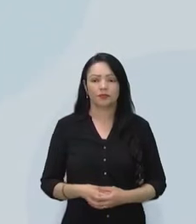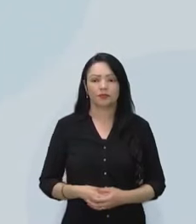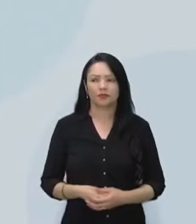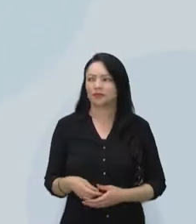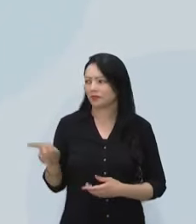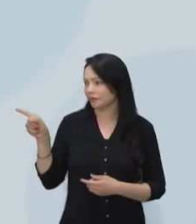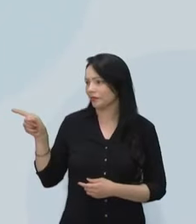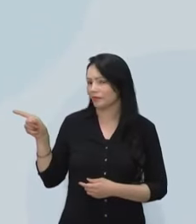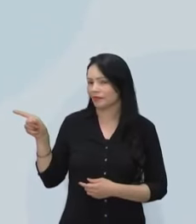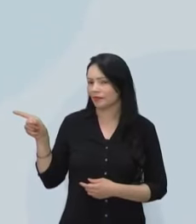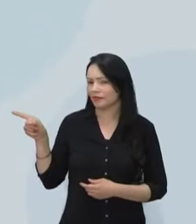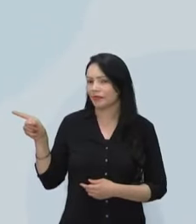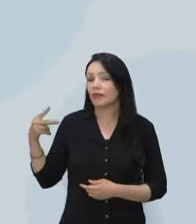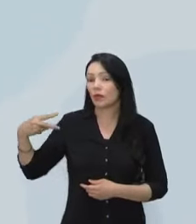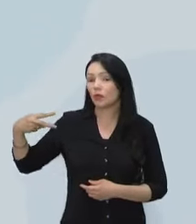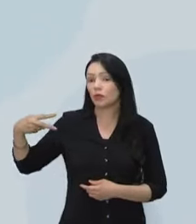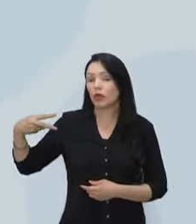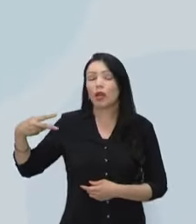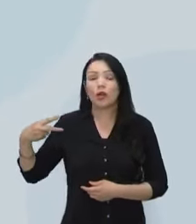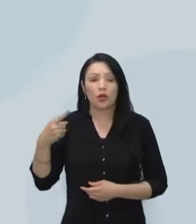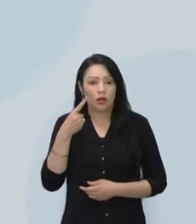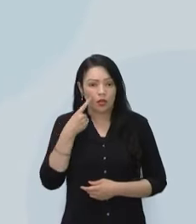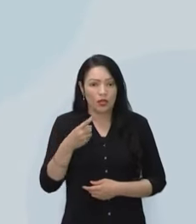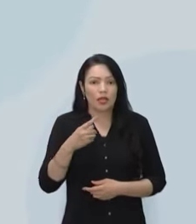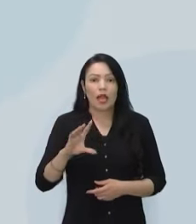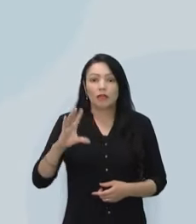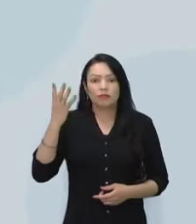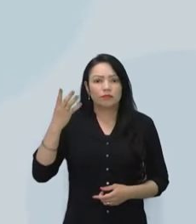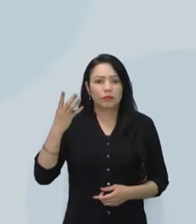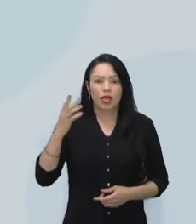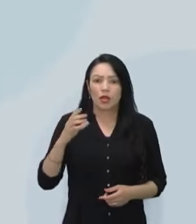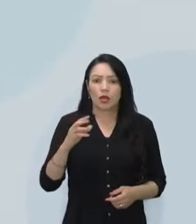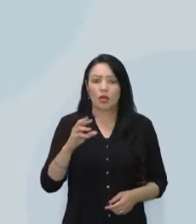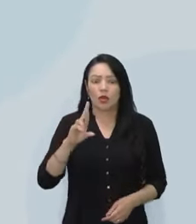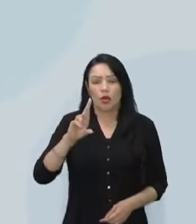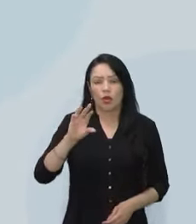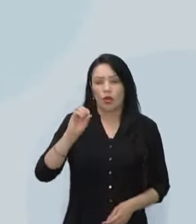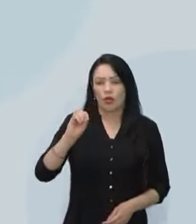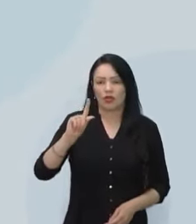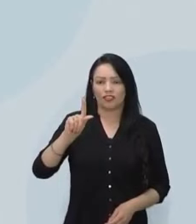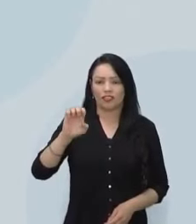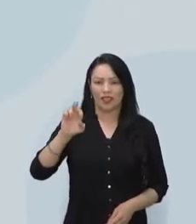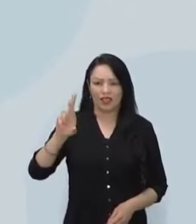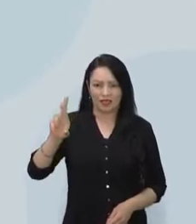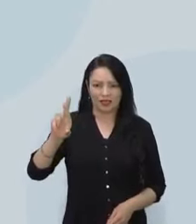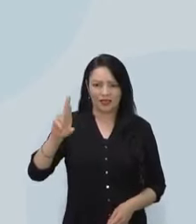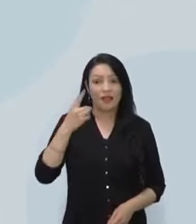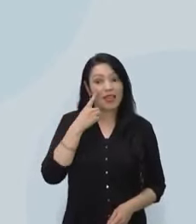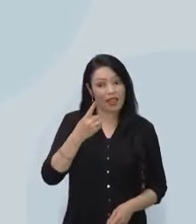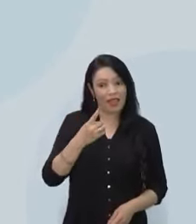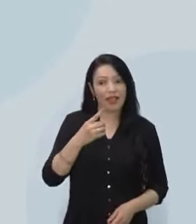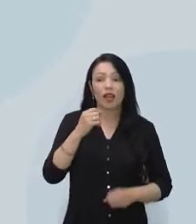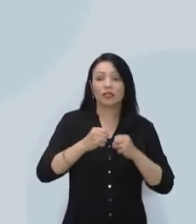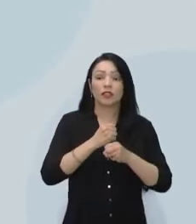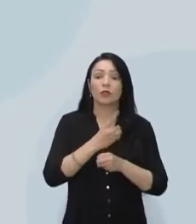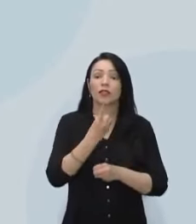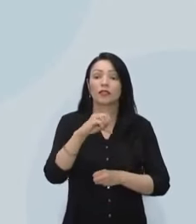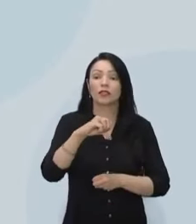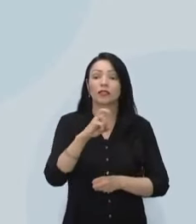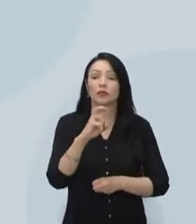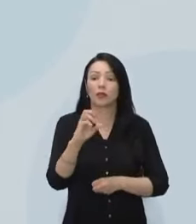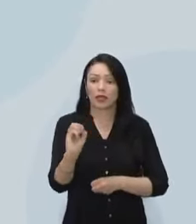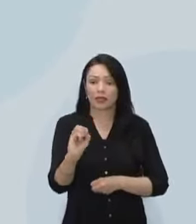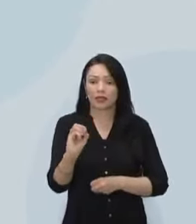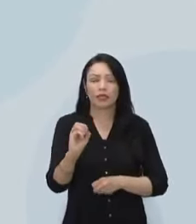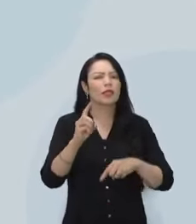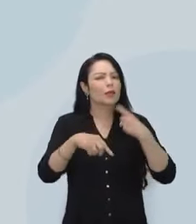Pode colocar para eles na tela. Ó, segundo parágrafo, veja o caso do fascinante do corredor Roger Gilbert Bannister nos anos de 1950.